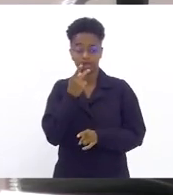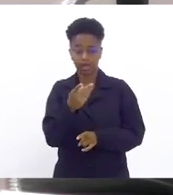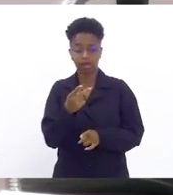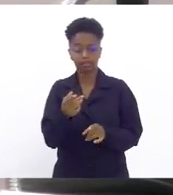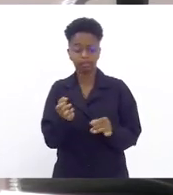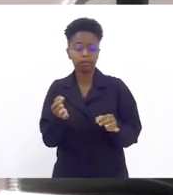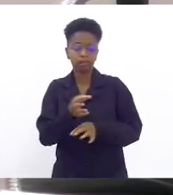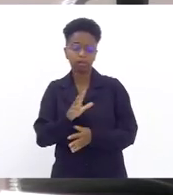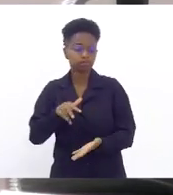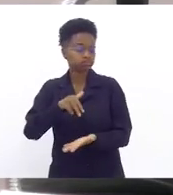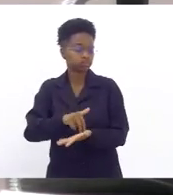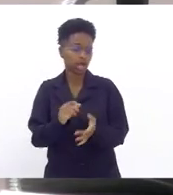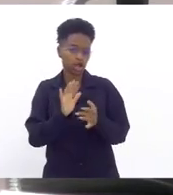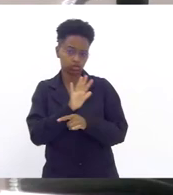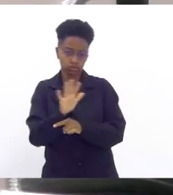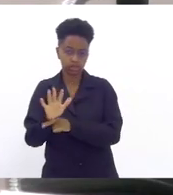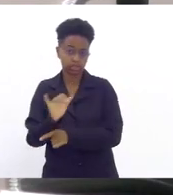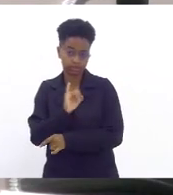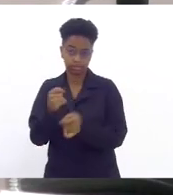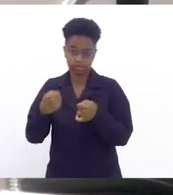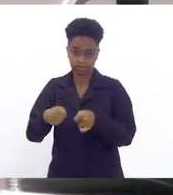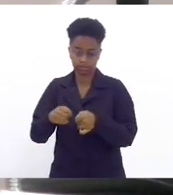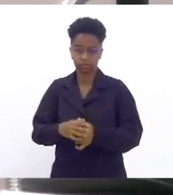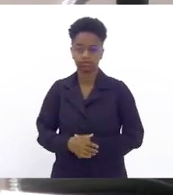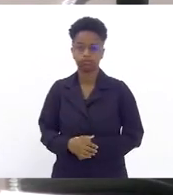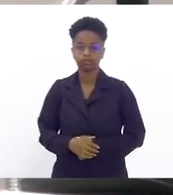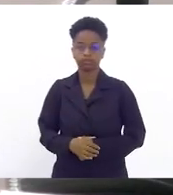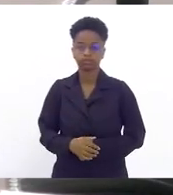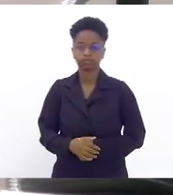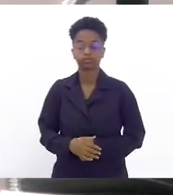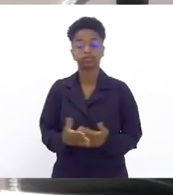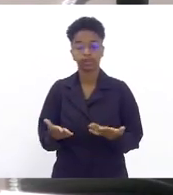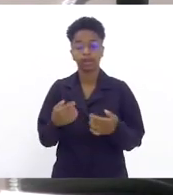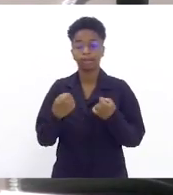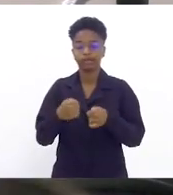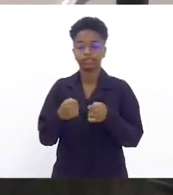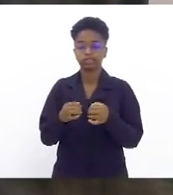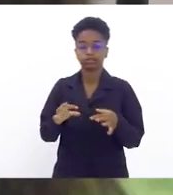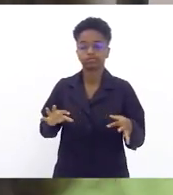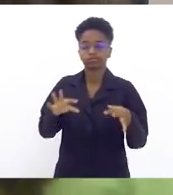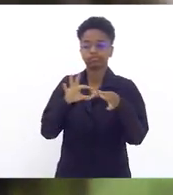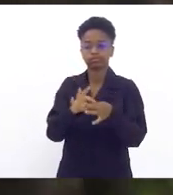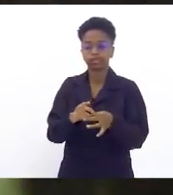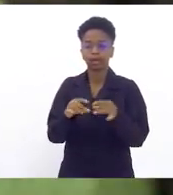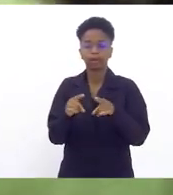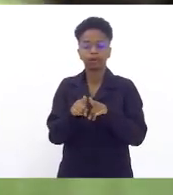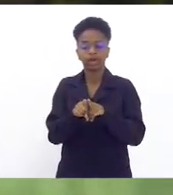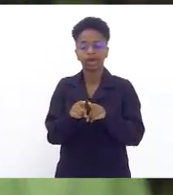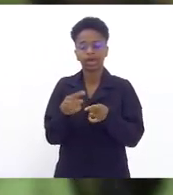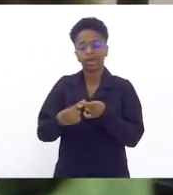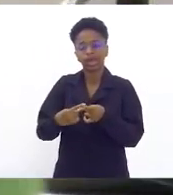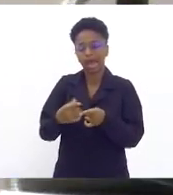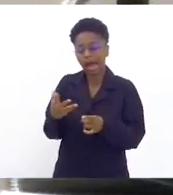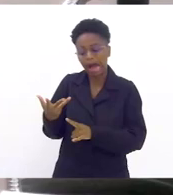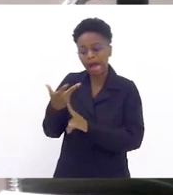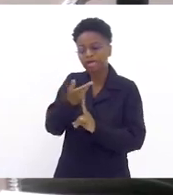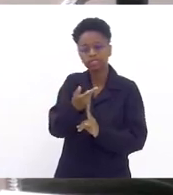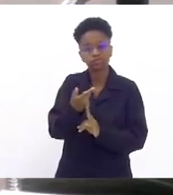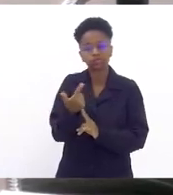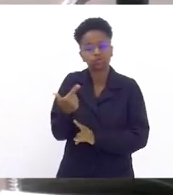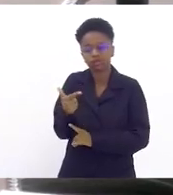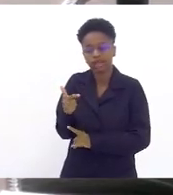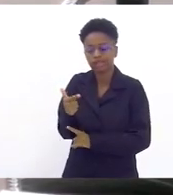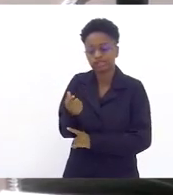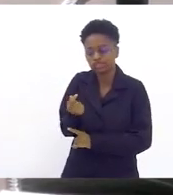também ajudar não for possível e é isso eu acho que Independente de qualquer ideologia a gente tem que somar forças que é a arte não tem preço a arte não tem não tem